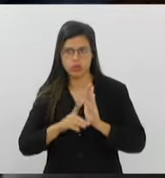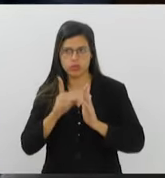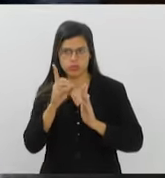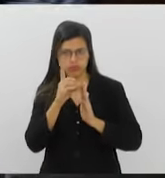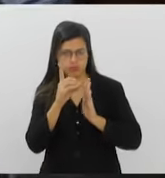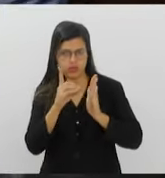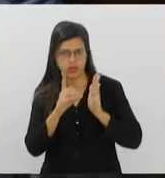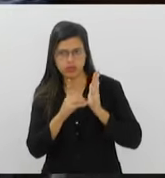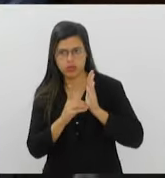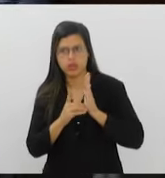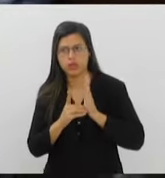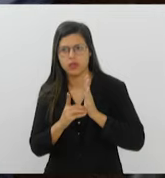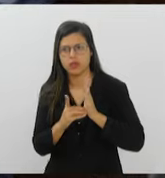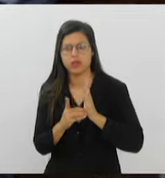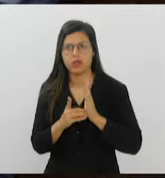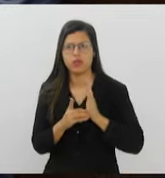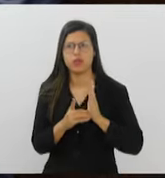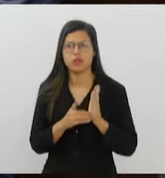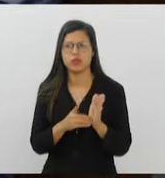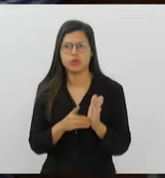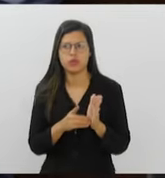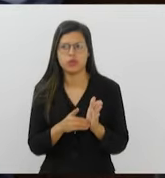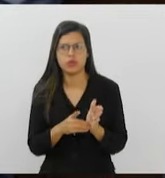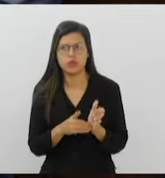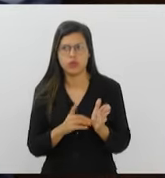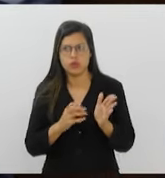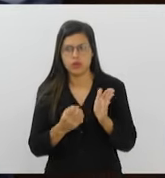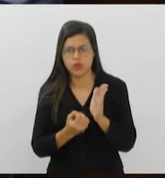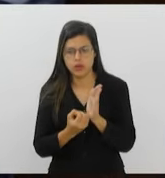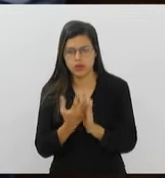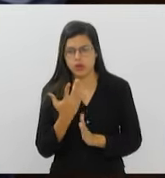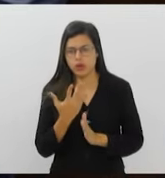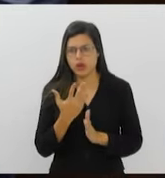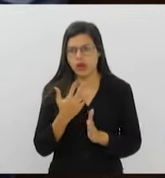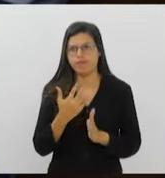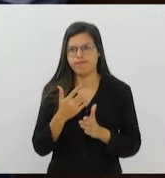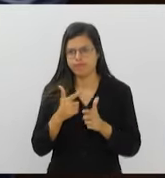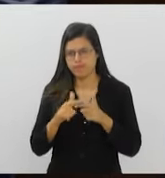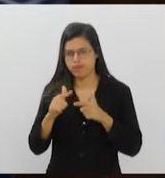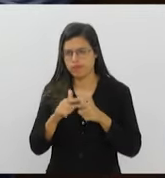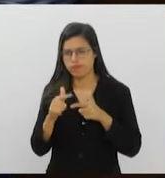um decreto que realmente iria criar bastante problema